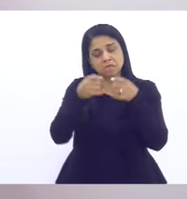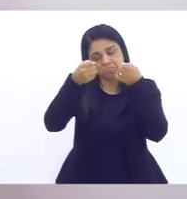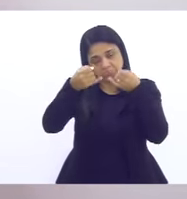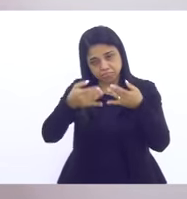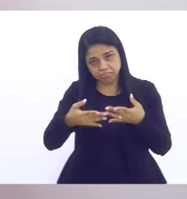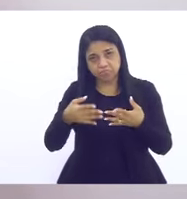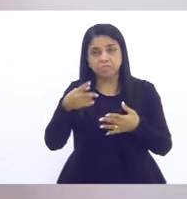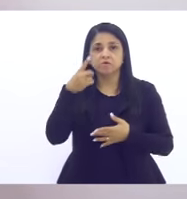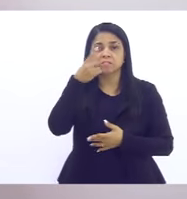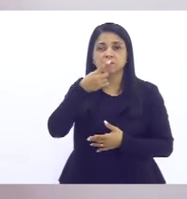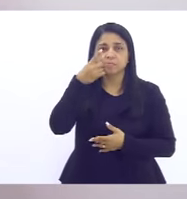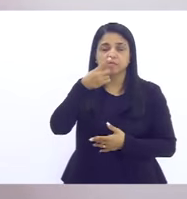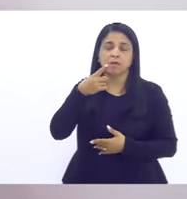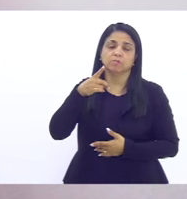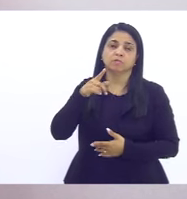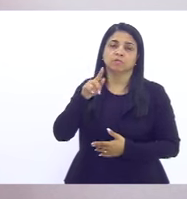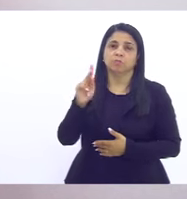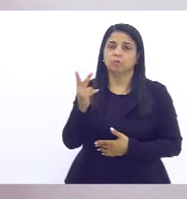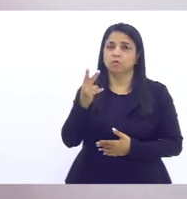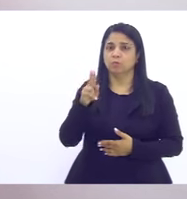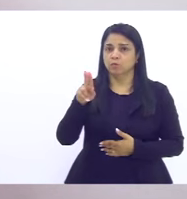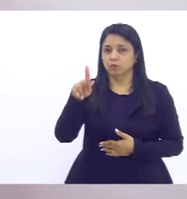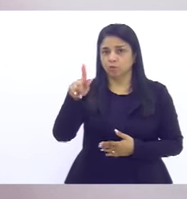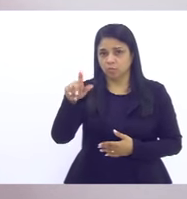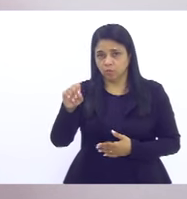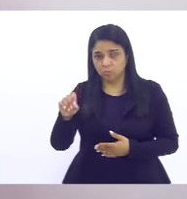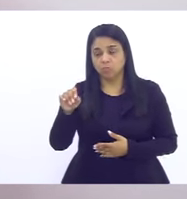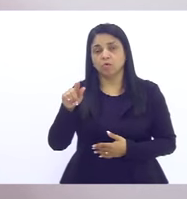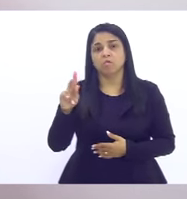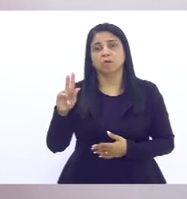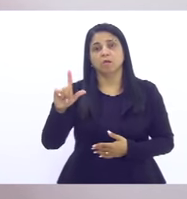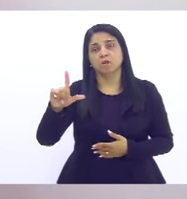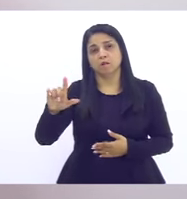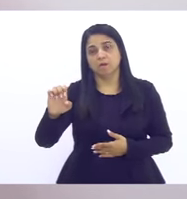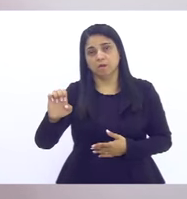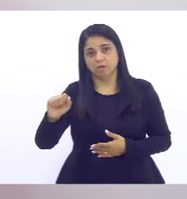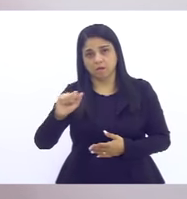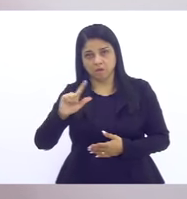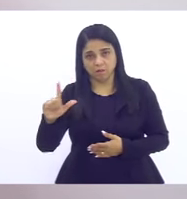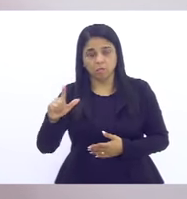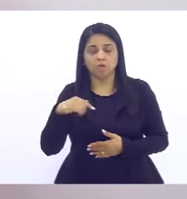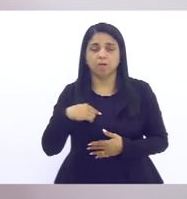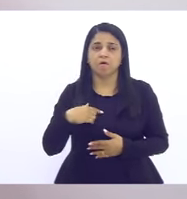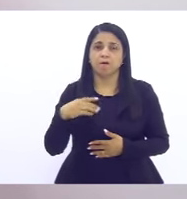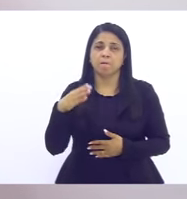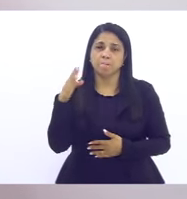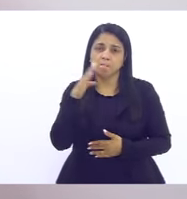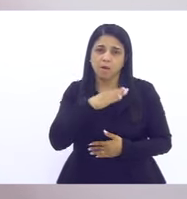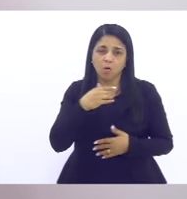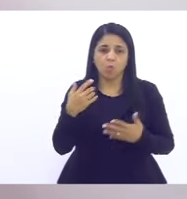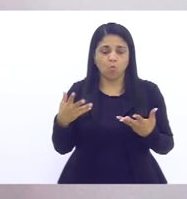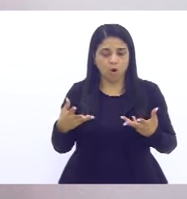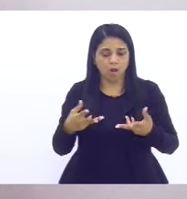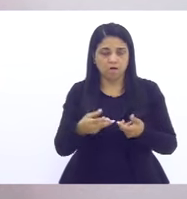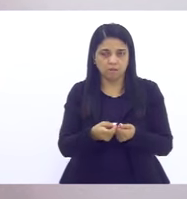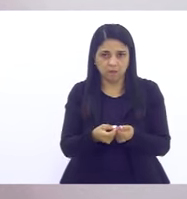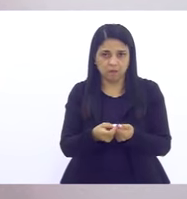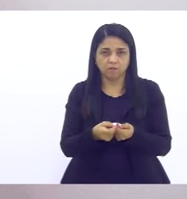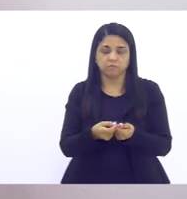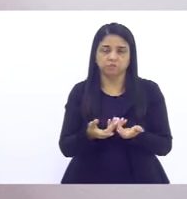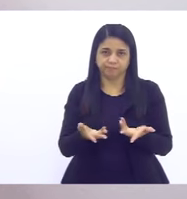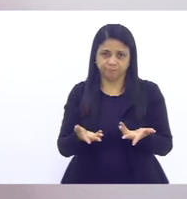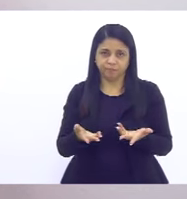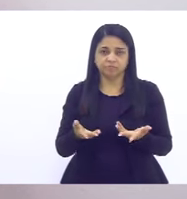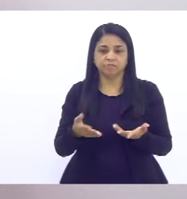deputado Hugo Leal, essa questão, né, da má qualidade nessa região, que deixa de ampliar